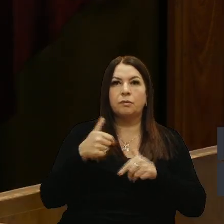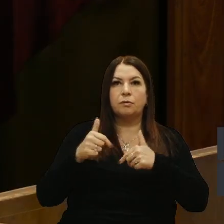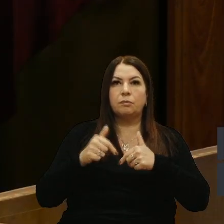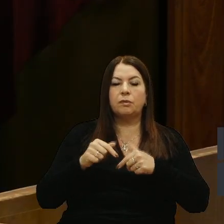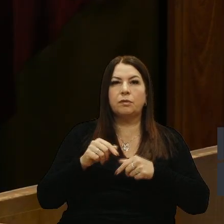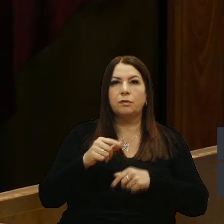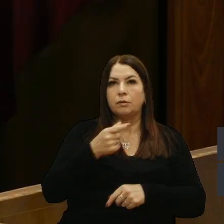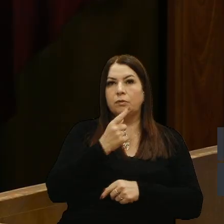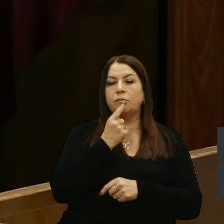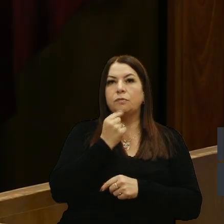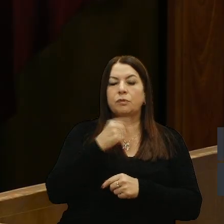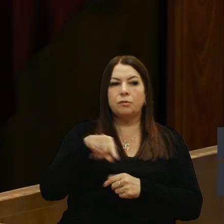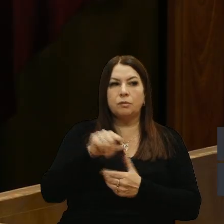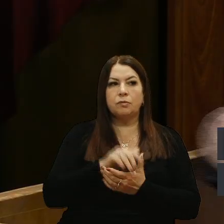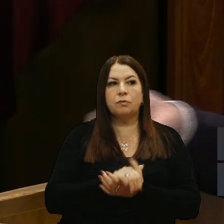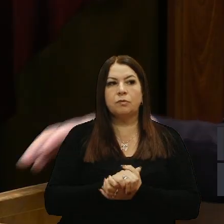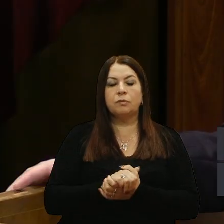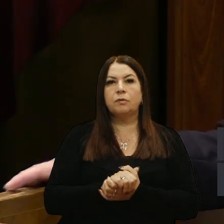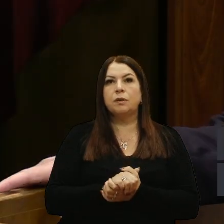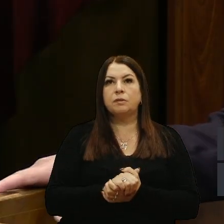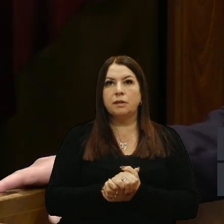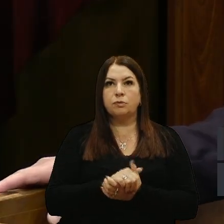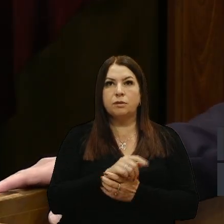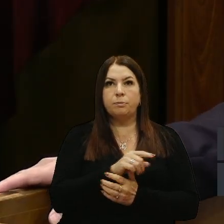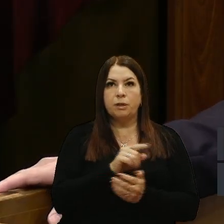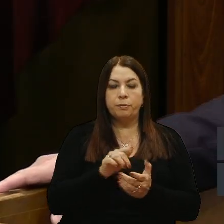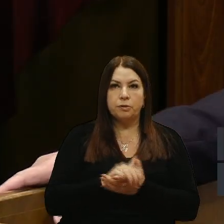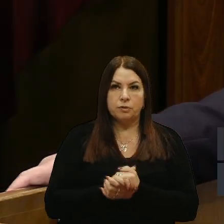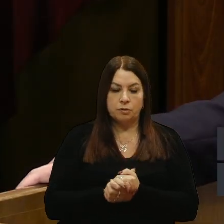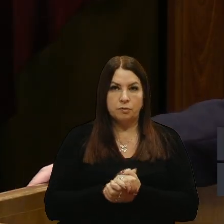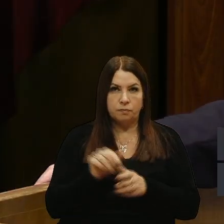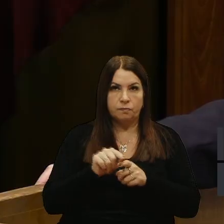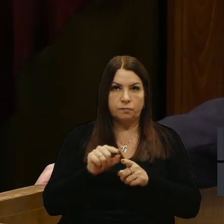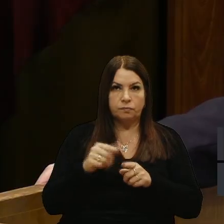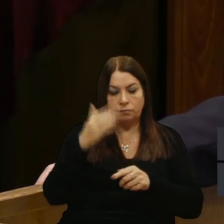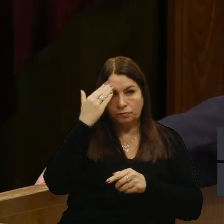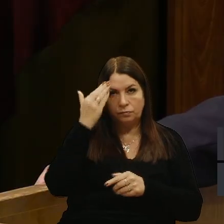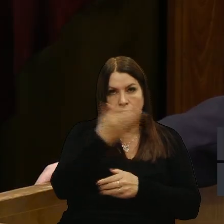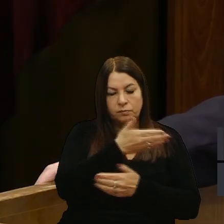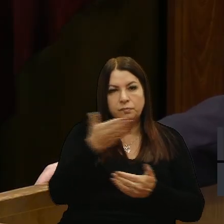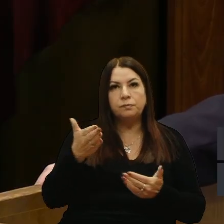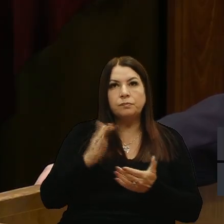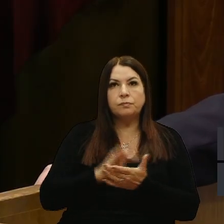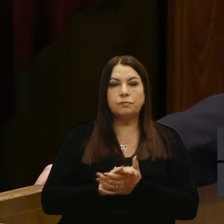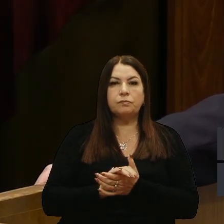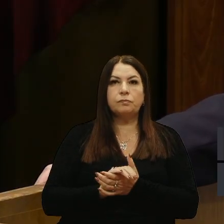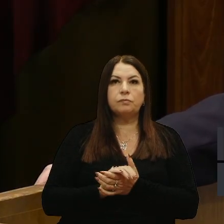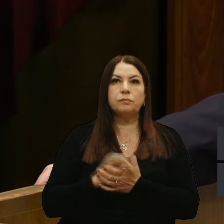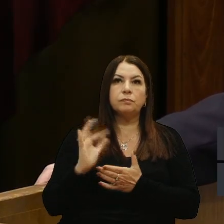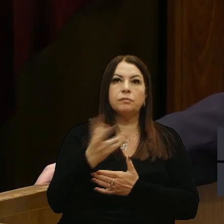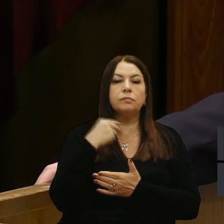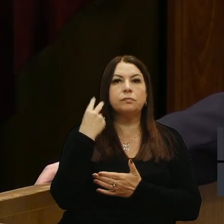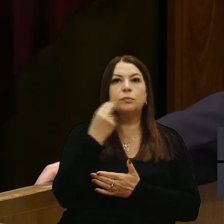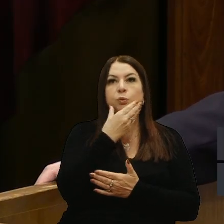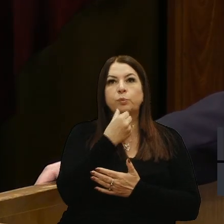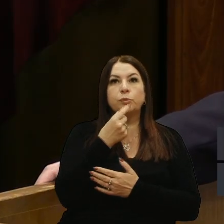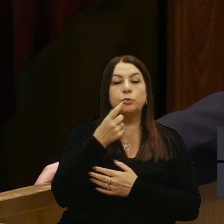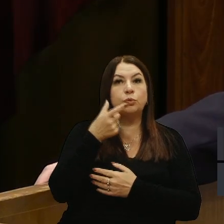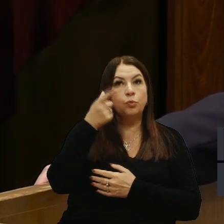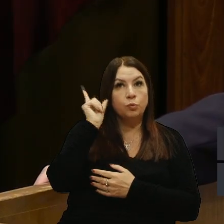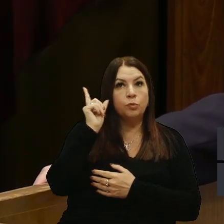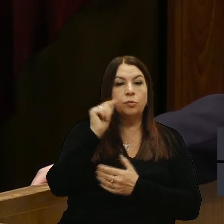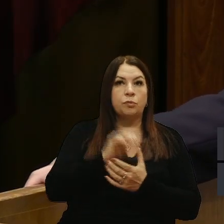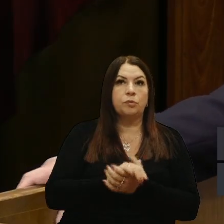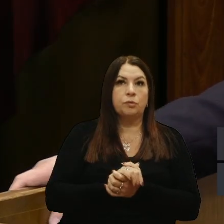Ex, gostaria de agradecer a Vossa Excelência e também a todos os nobres pares que no dia de